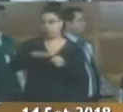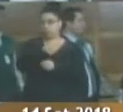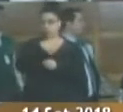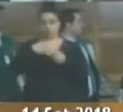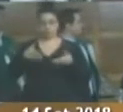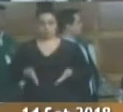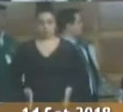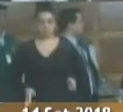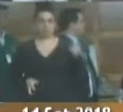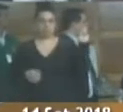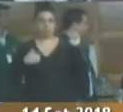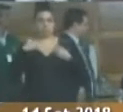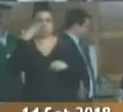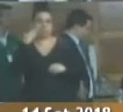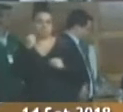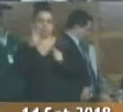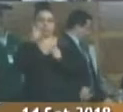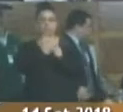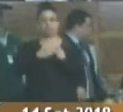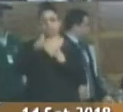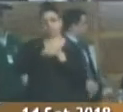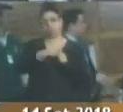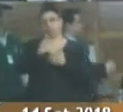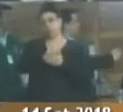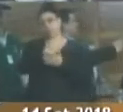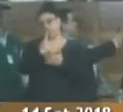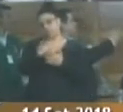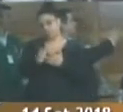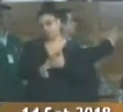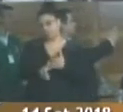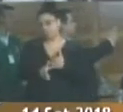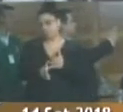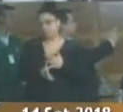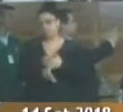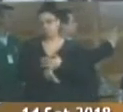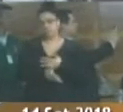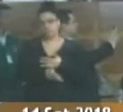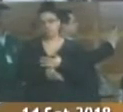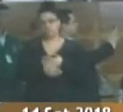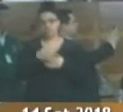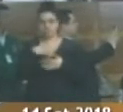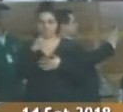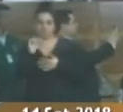eu sei dos problemas. E, bom, estou um pouco